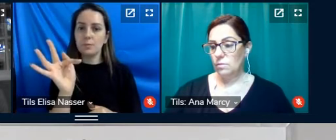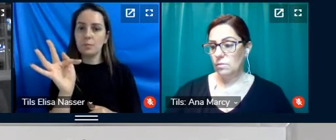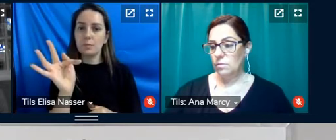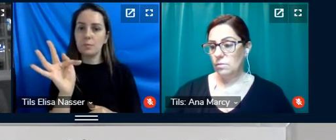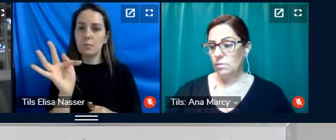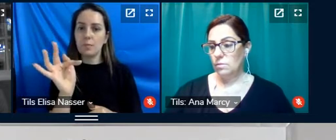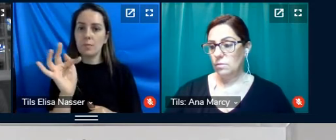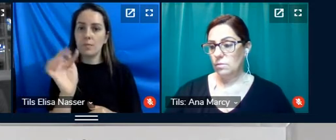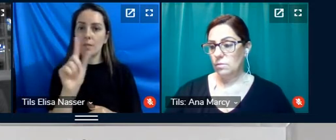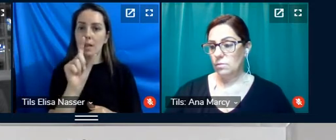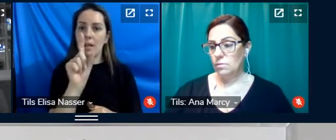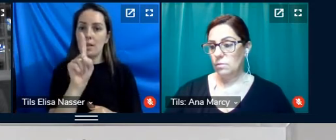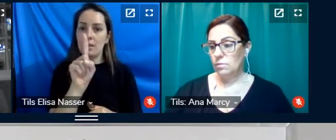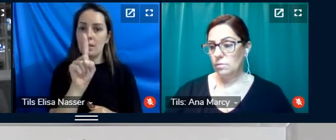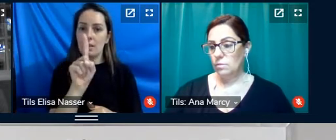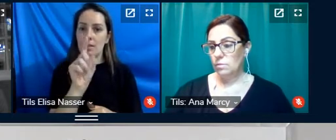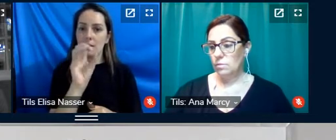100